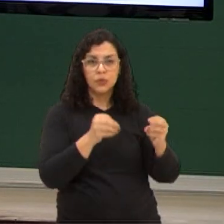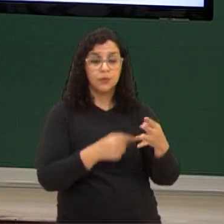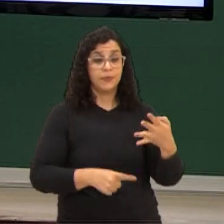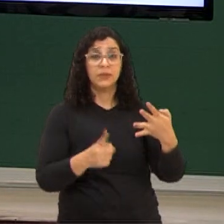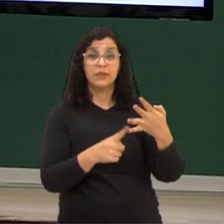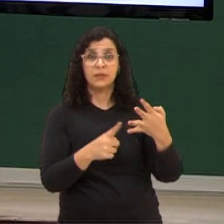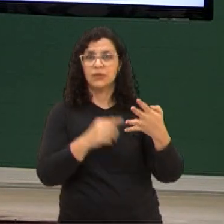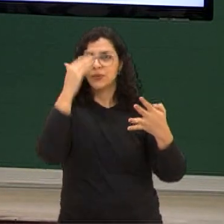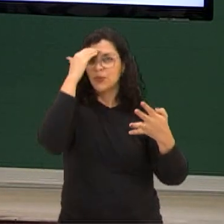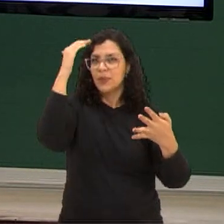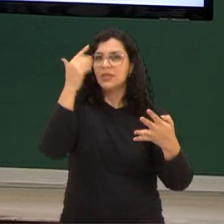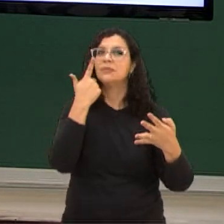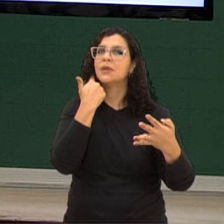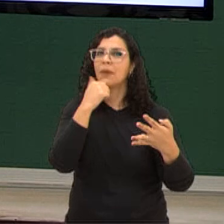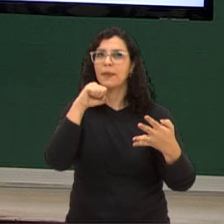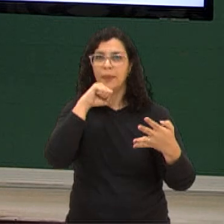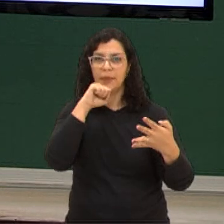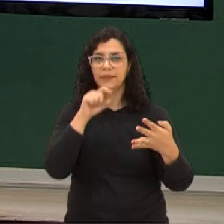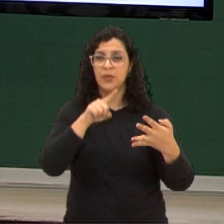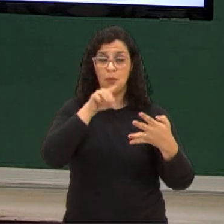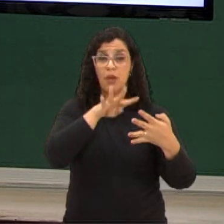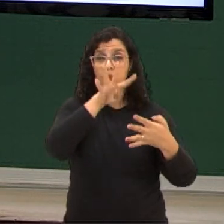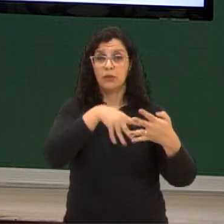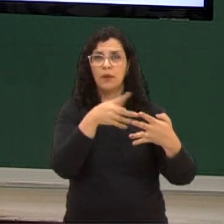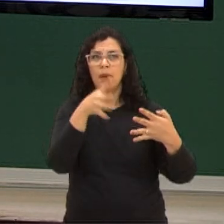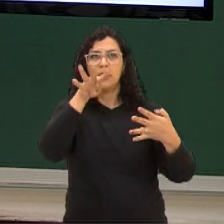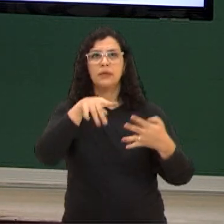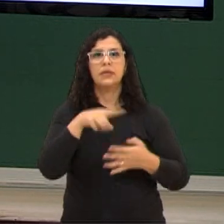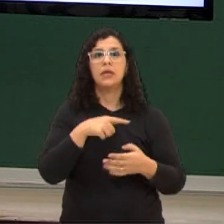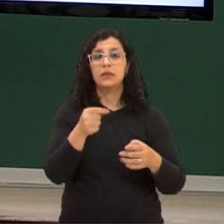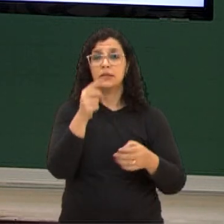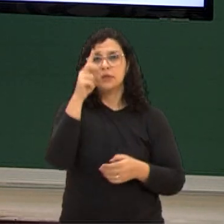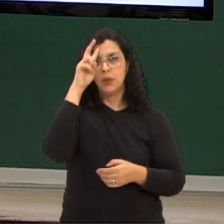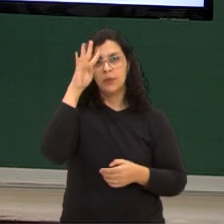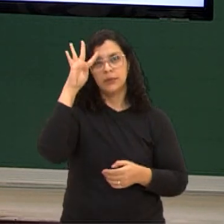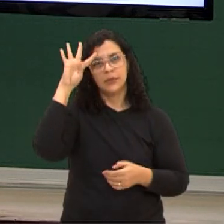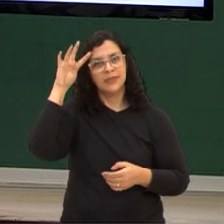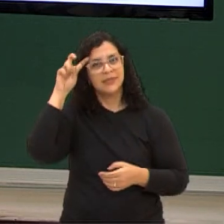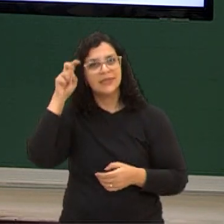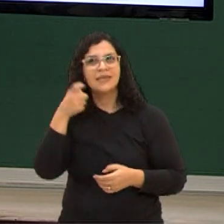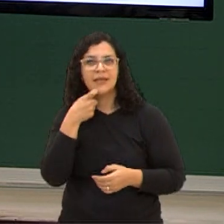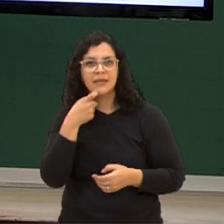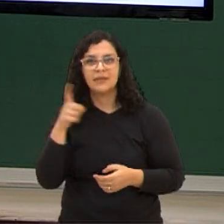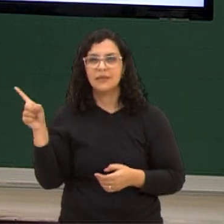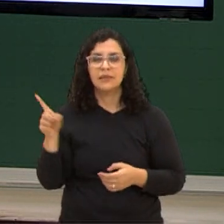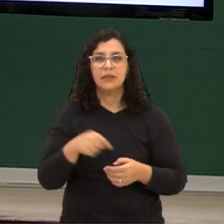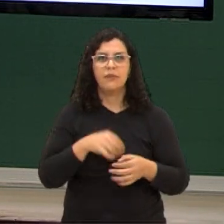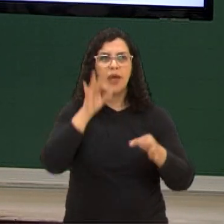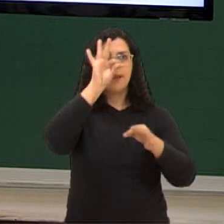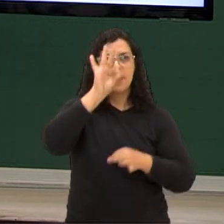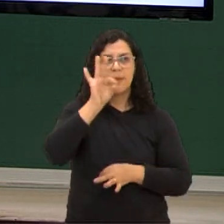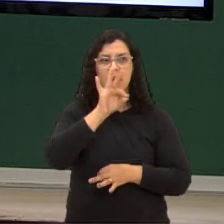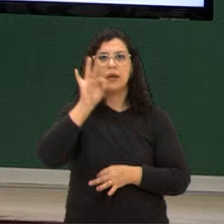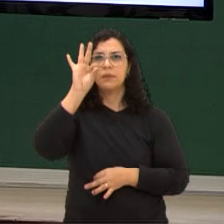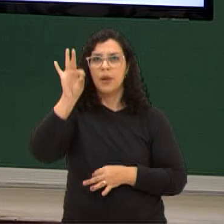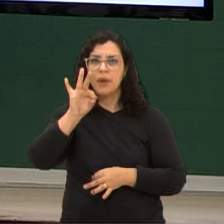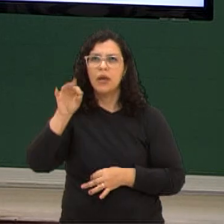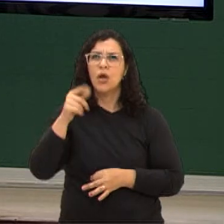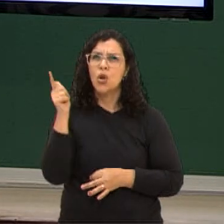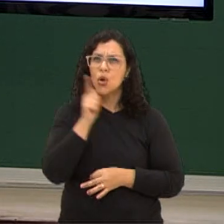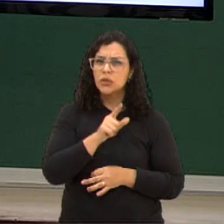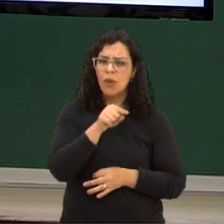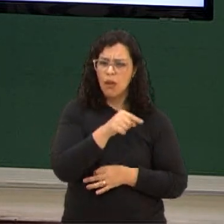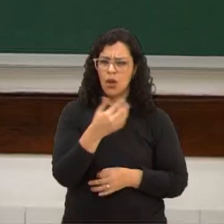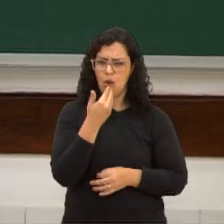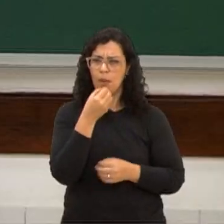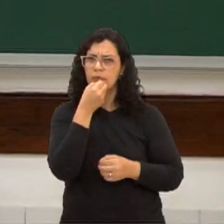E obedecer aos pais. Então, essa tabela aqui é de uma semana, né? Então, durante a semana, os pais vão marcando. Lunes, segunda-feira,